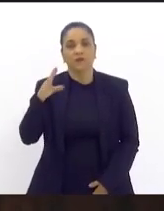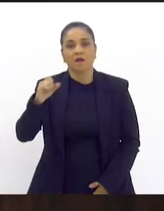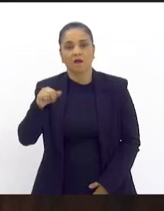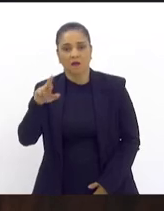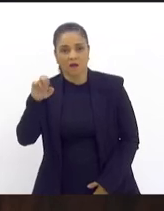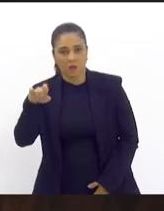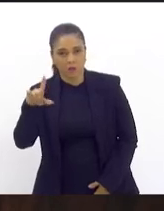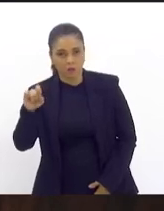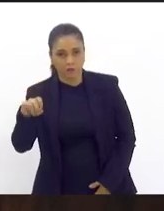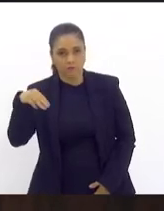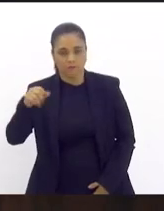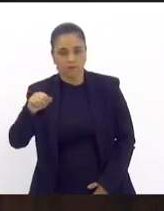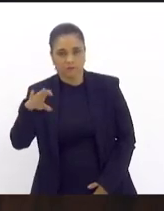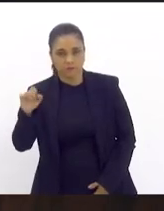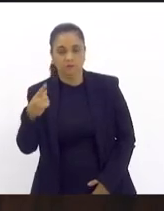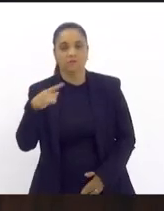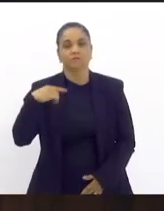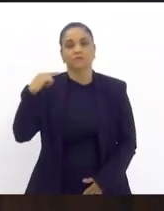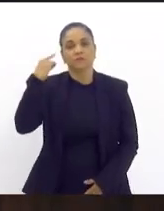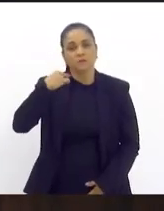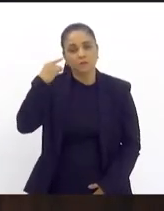Douglas Ruas,